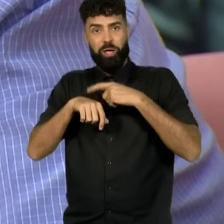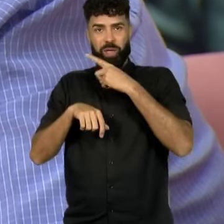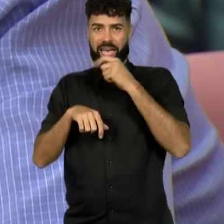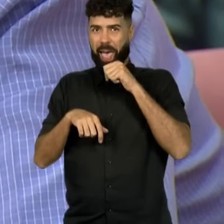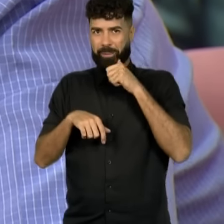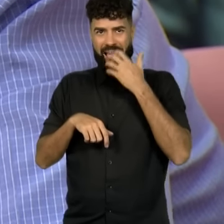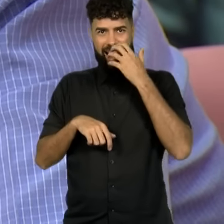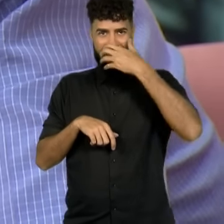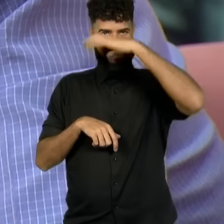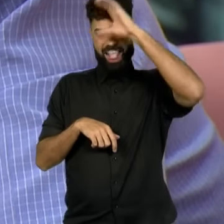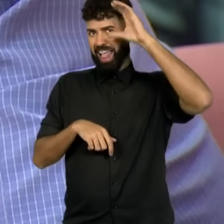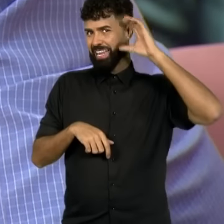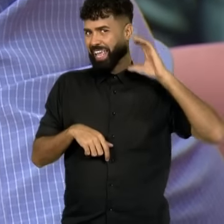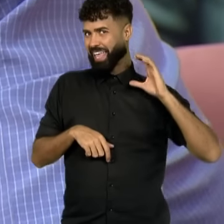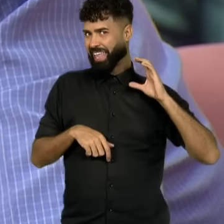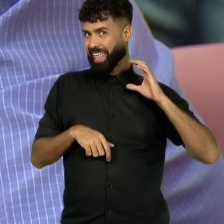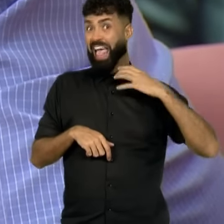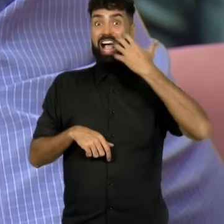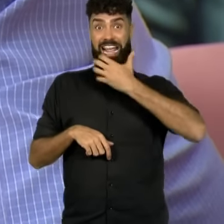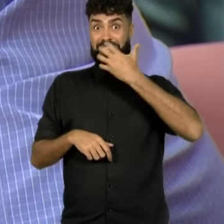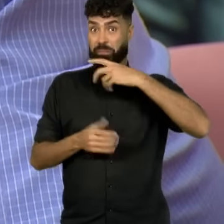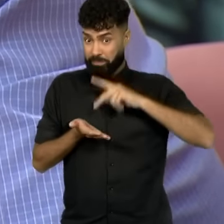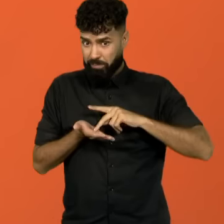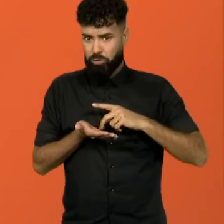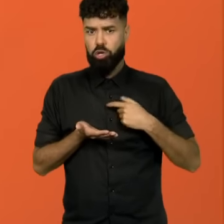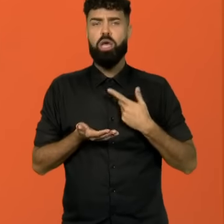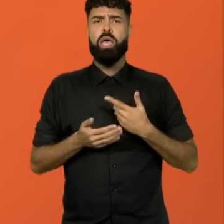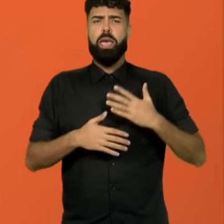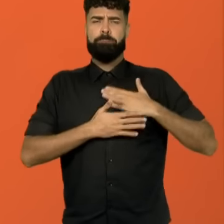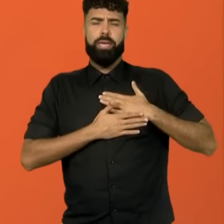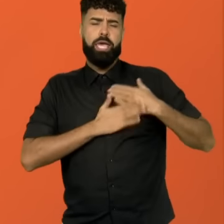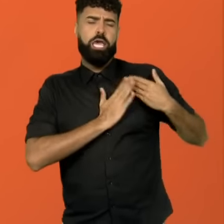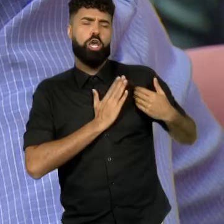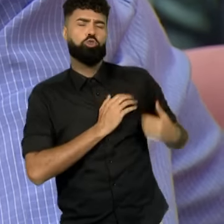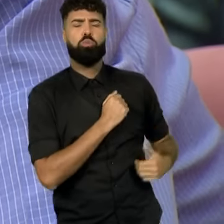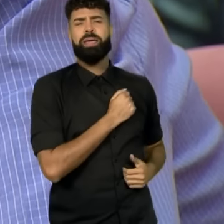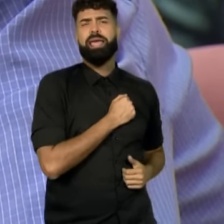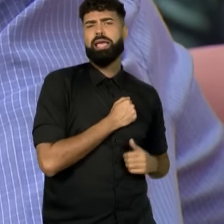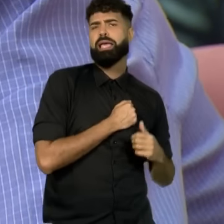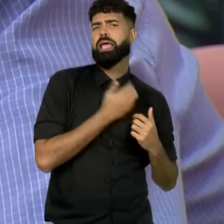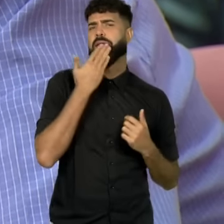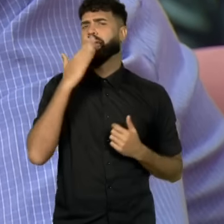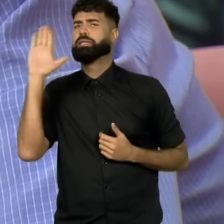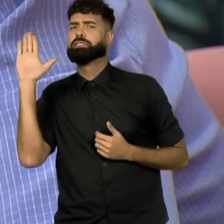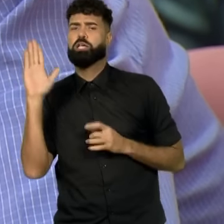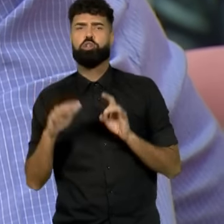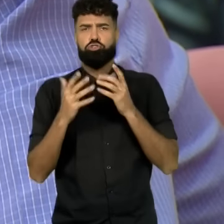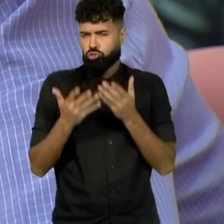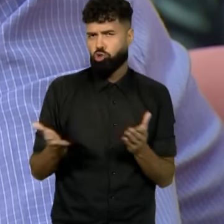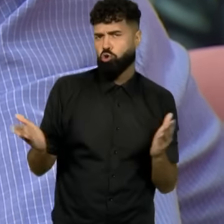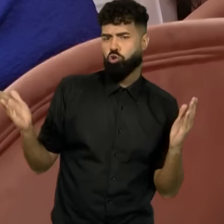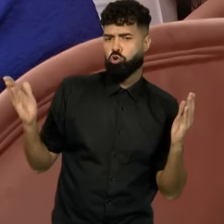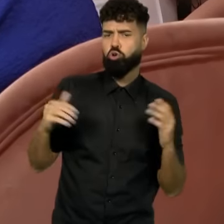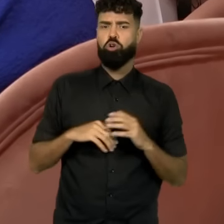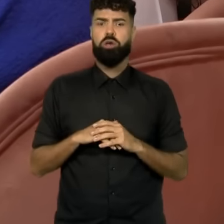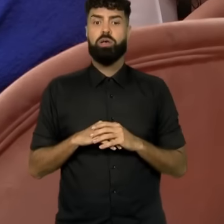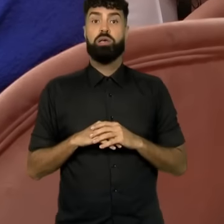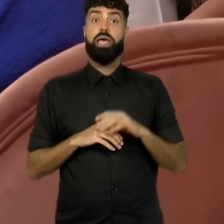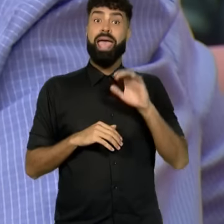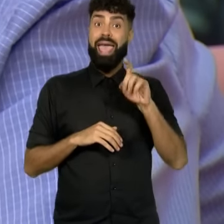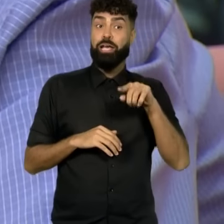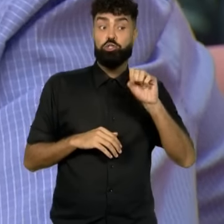para valer, eu vou dar, não. É um peito só, cheio de promessa era só. E não cheio não de... é bó. É, porque